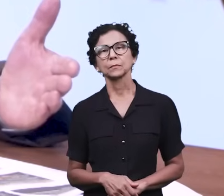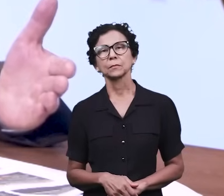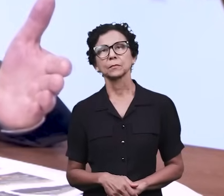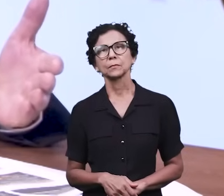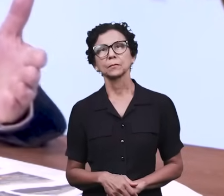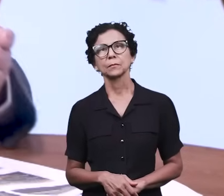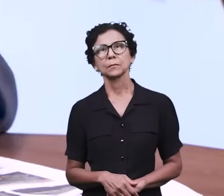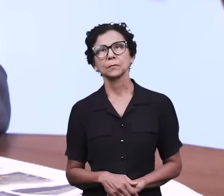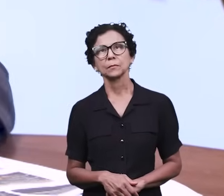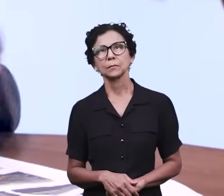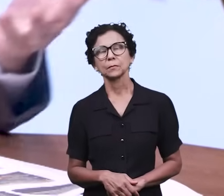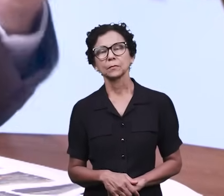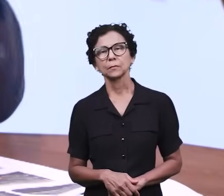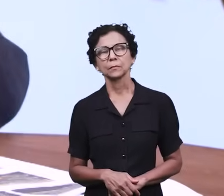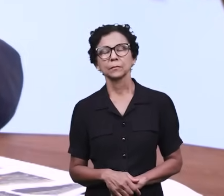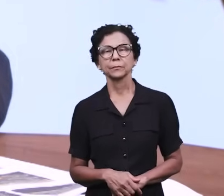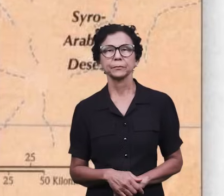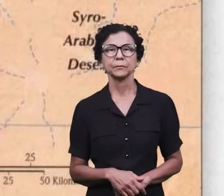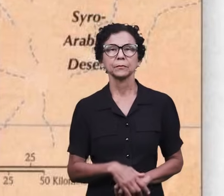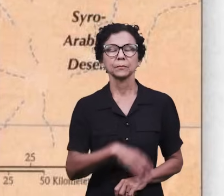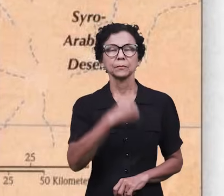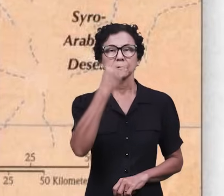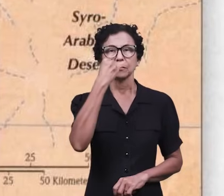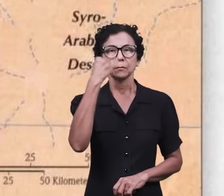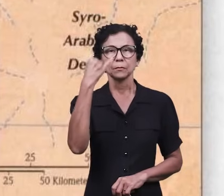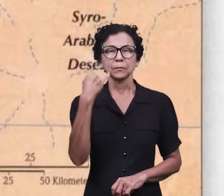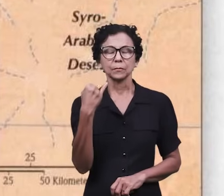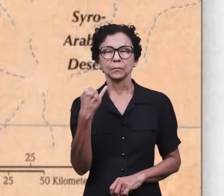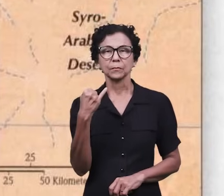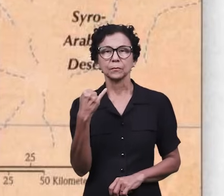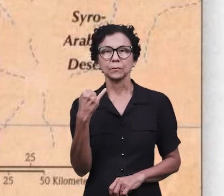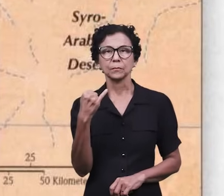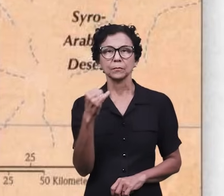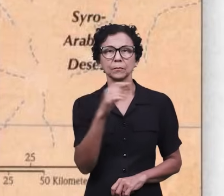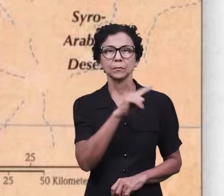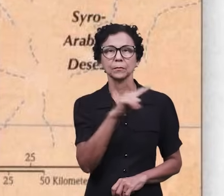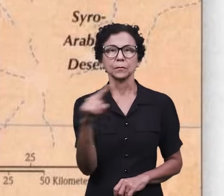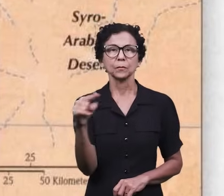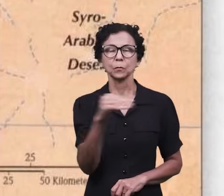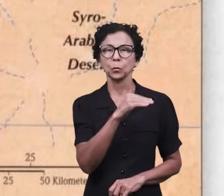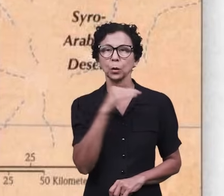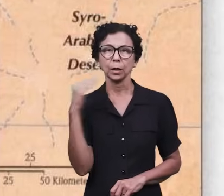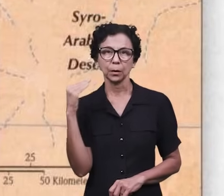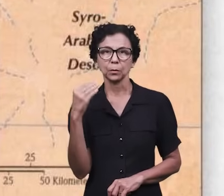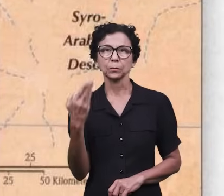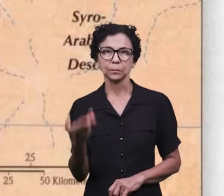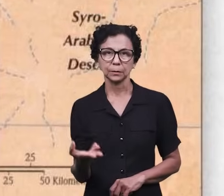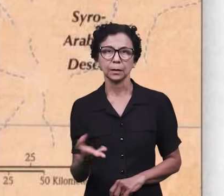não é verdade? Eles voltaram para Berseba. A palavra de Deus